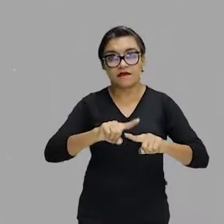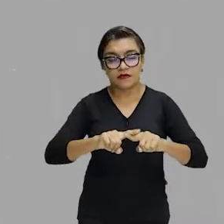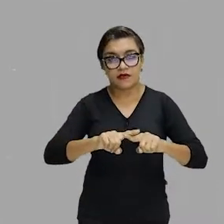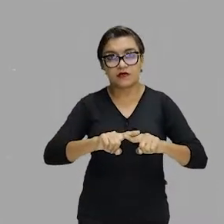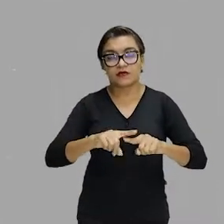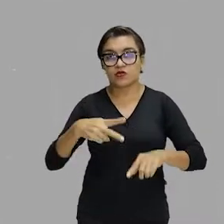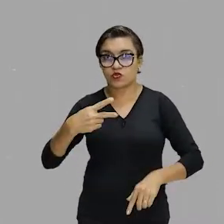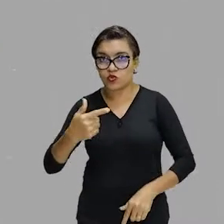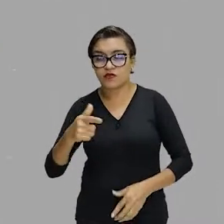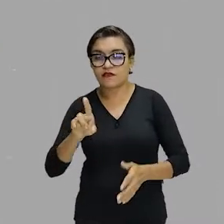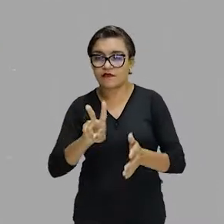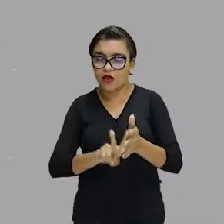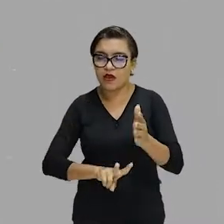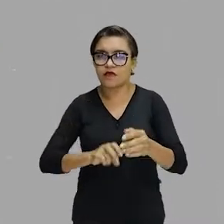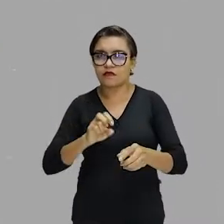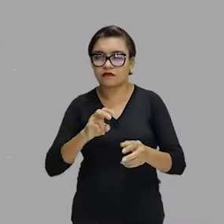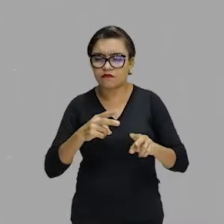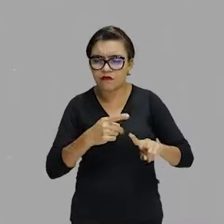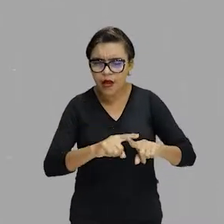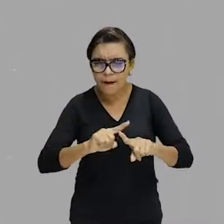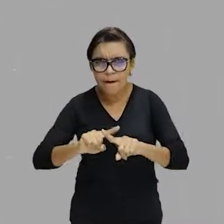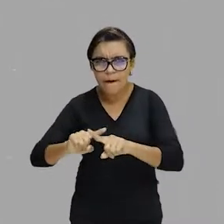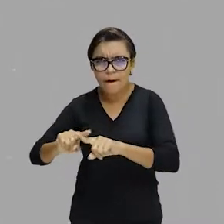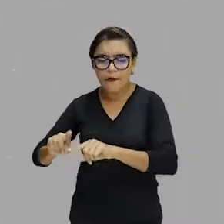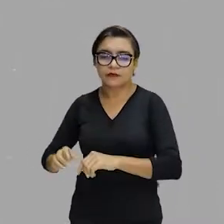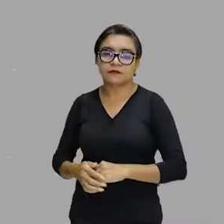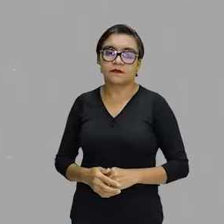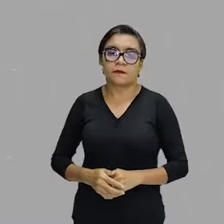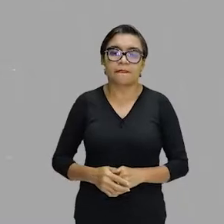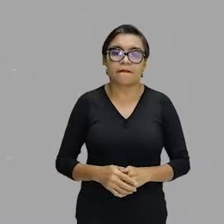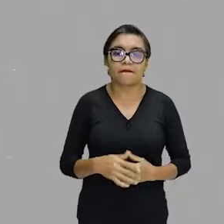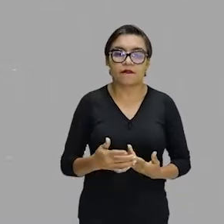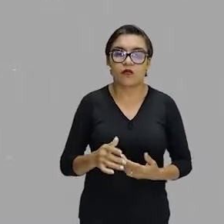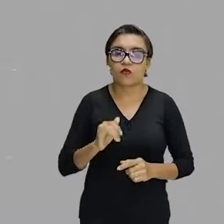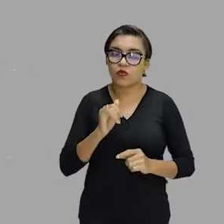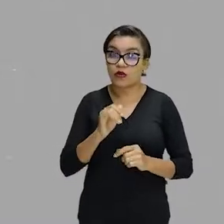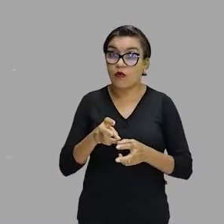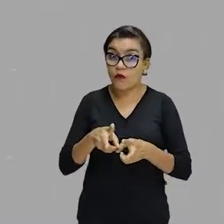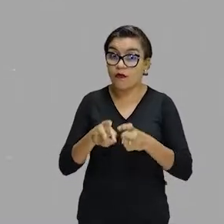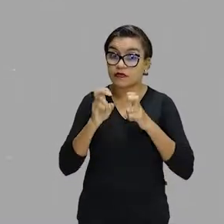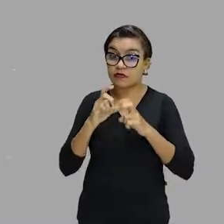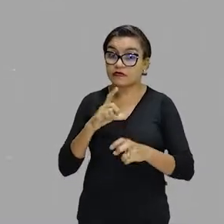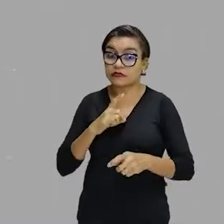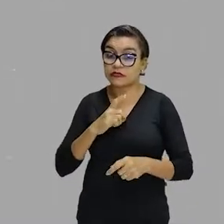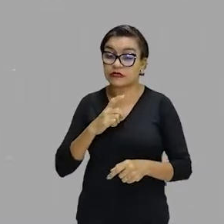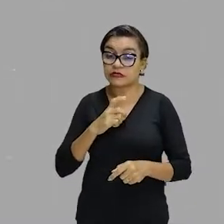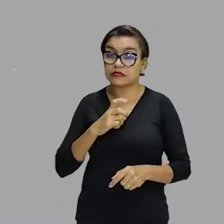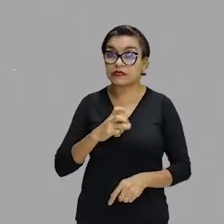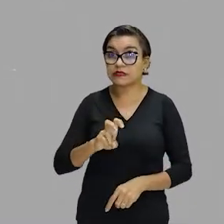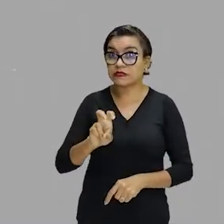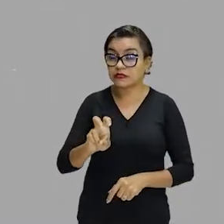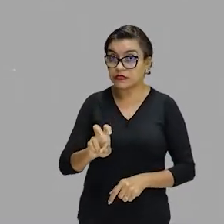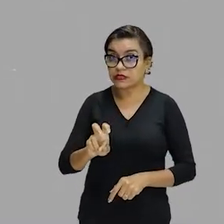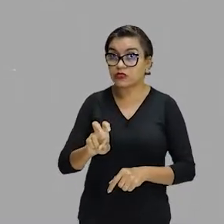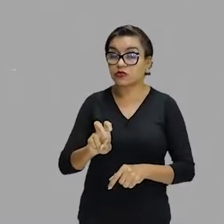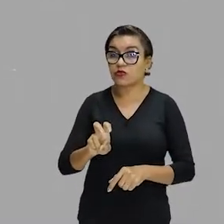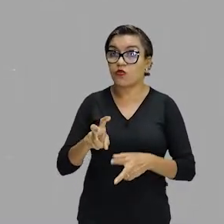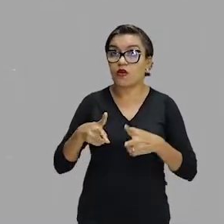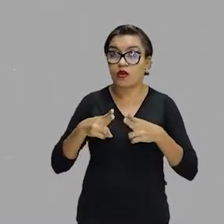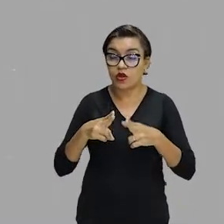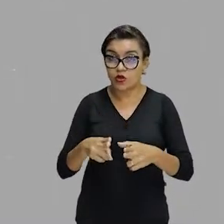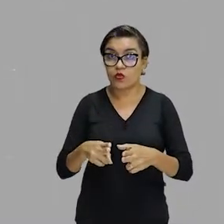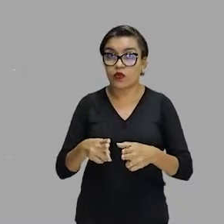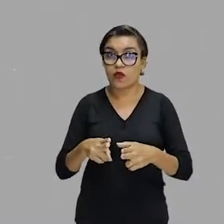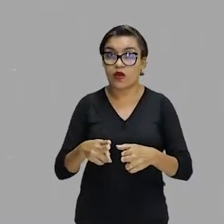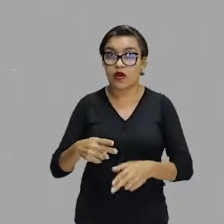ao quadrado, a próxima multiplicação, 2 vezes 2. Observa que eu tenho 5 fatores iguais a 2,